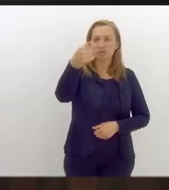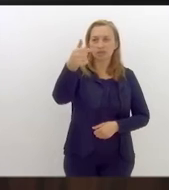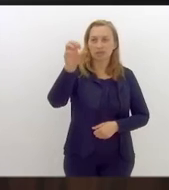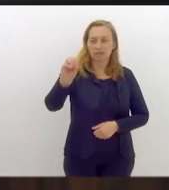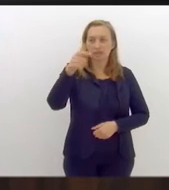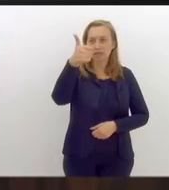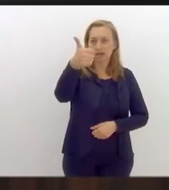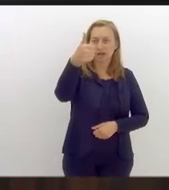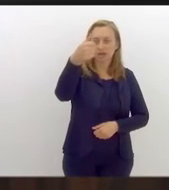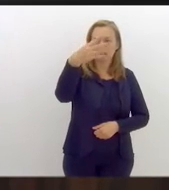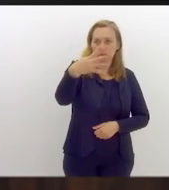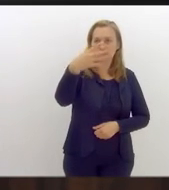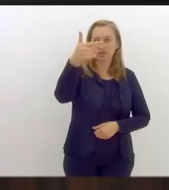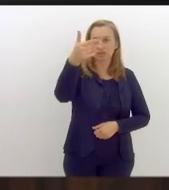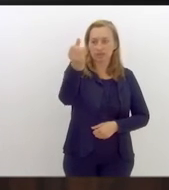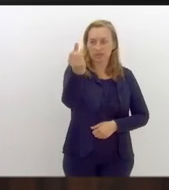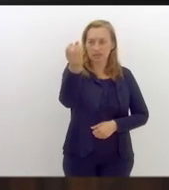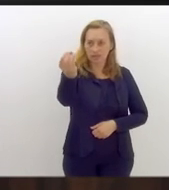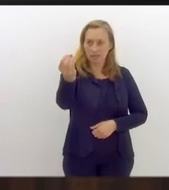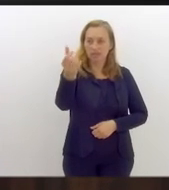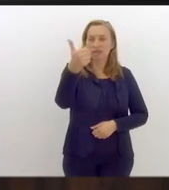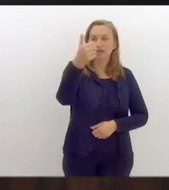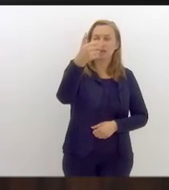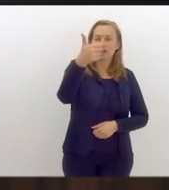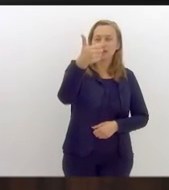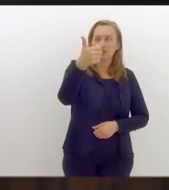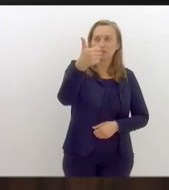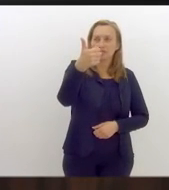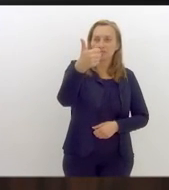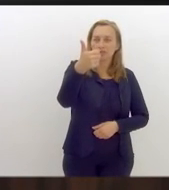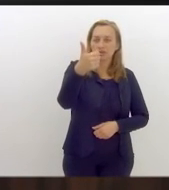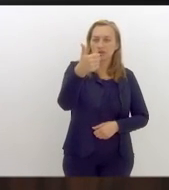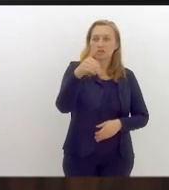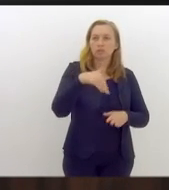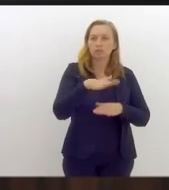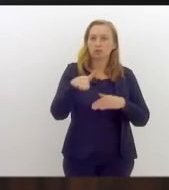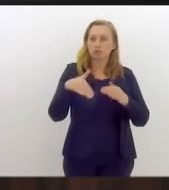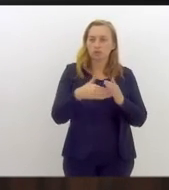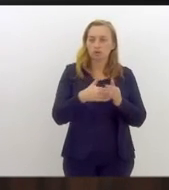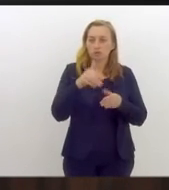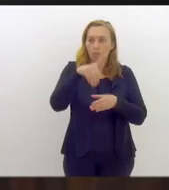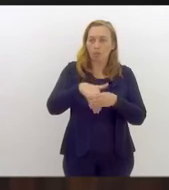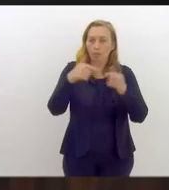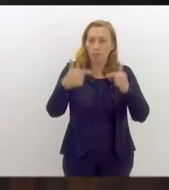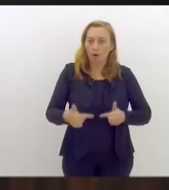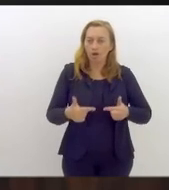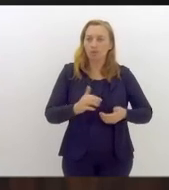1470, 1460, 15, esses todos, abstenção.